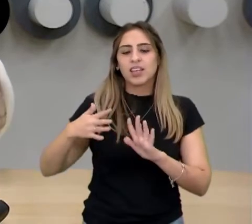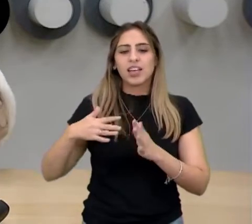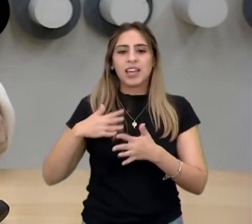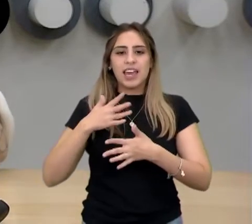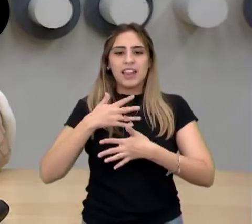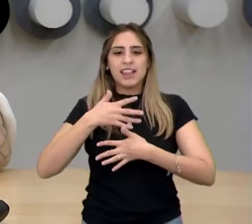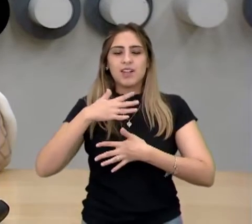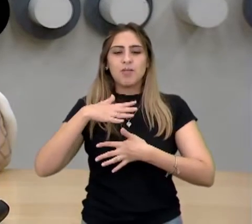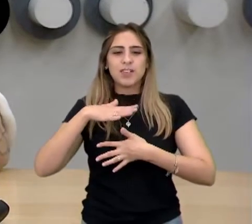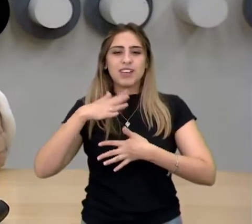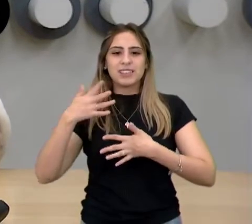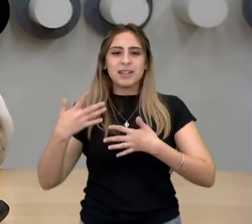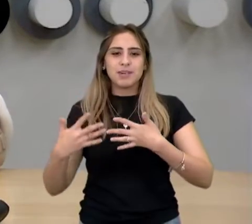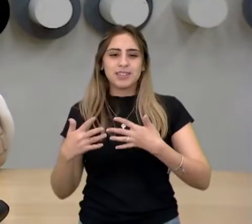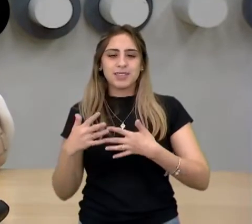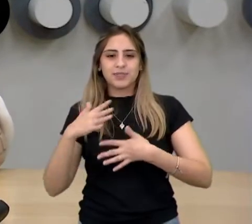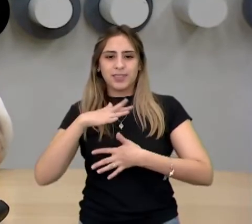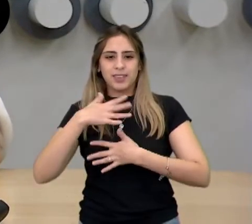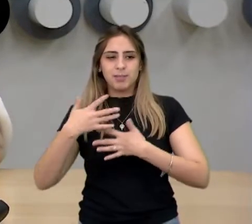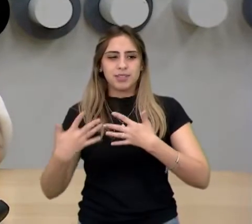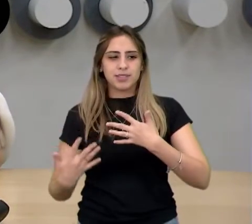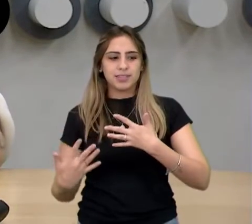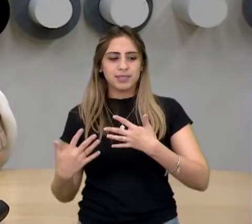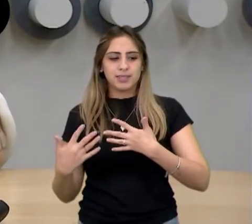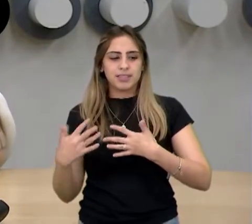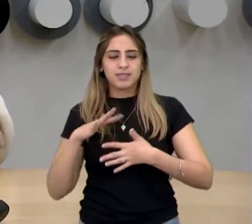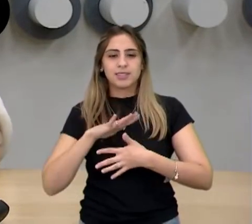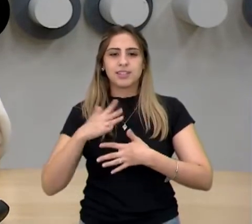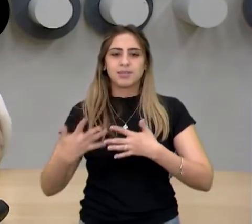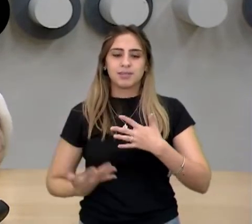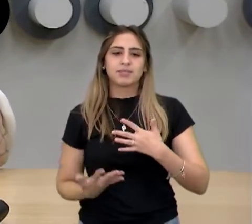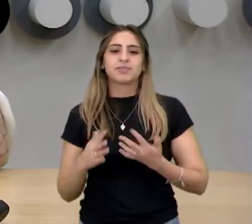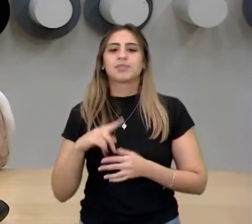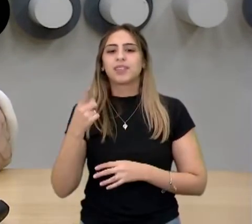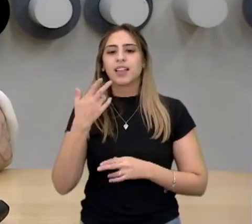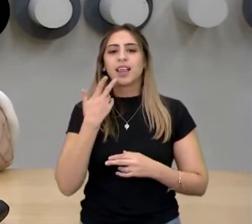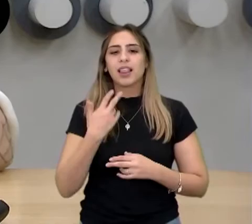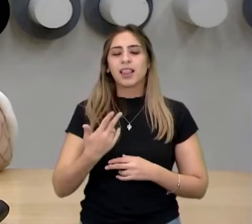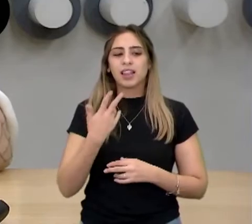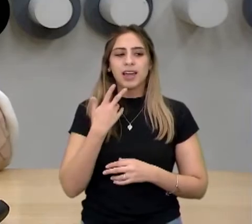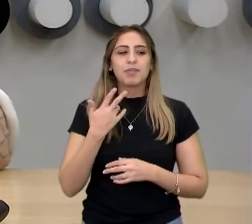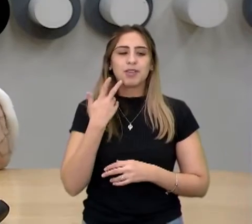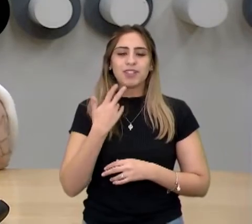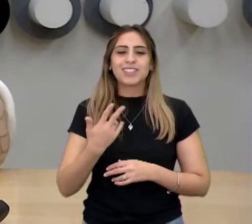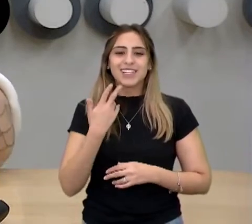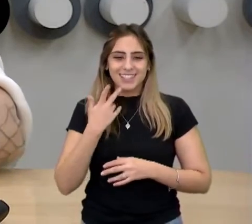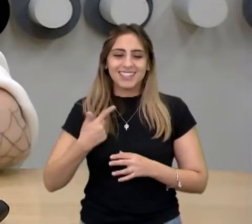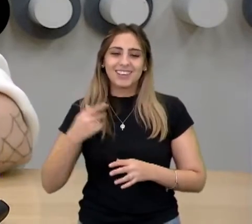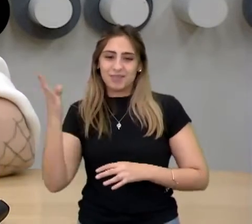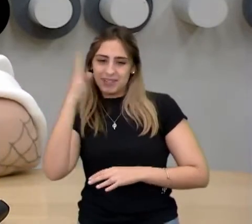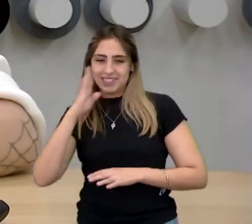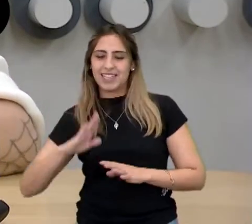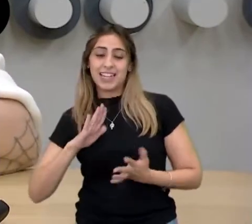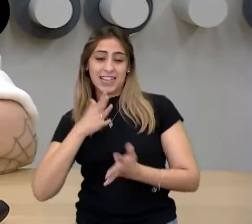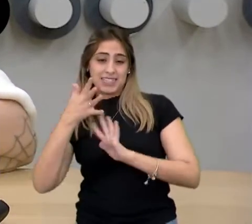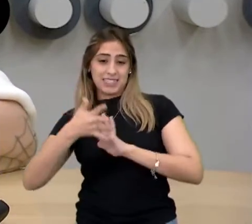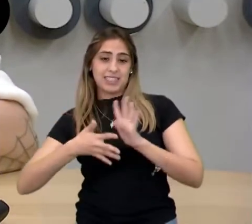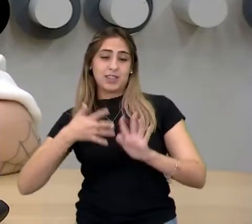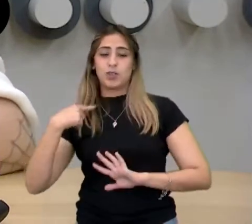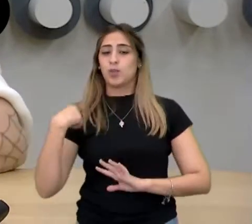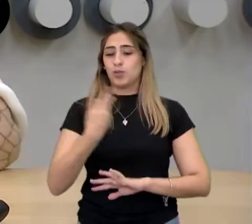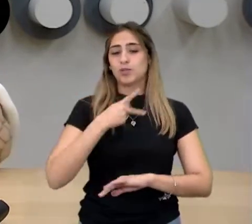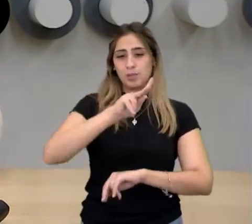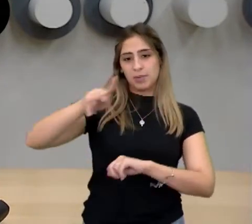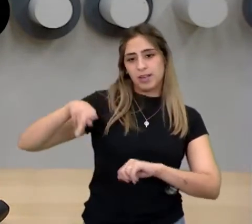um conhecimento, né, bem legal de sinais em Libras, que é a língua brasileira de sinais, língua oficial do nosso país,